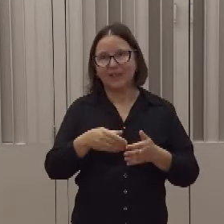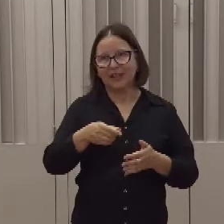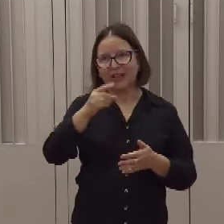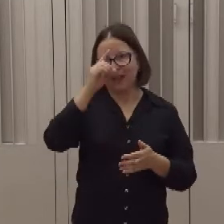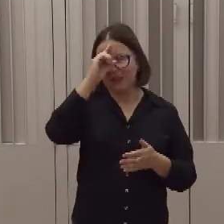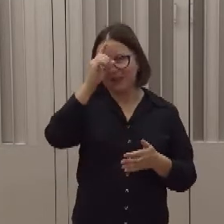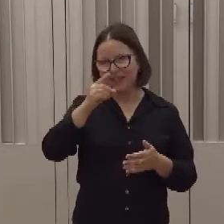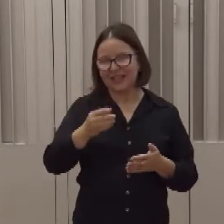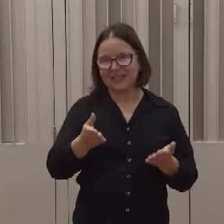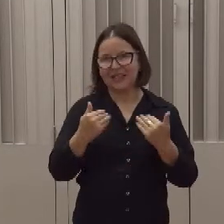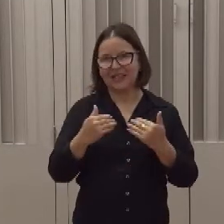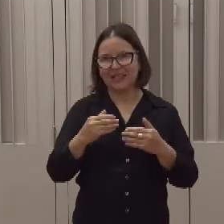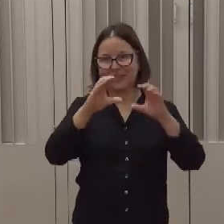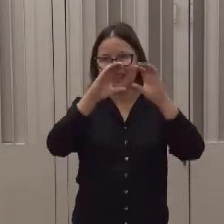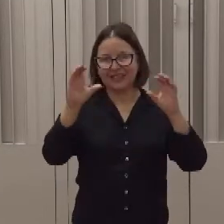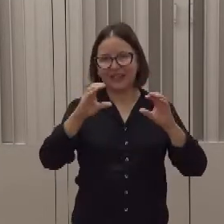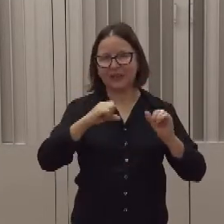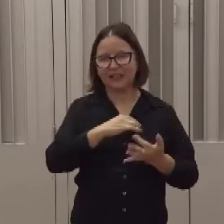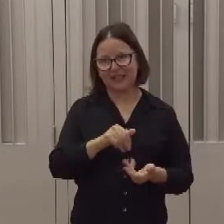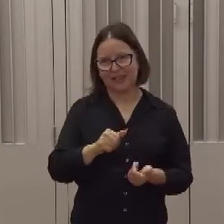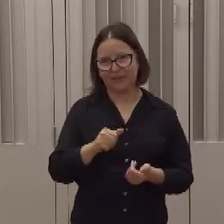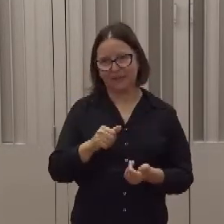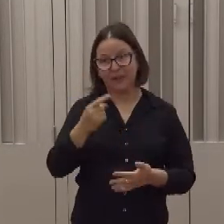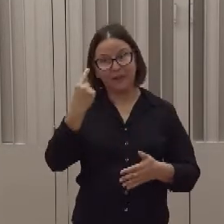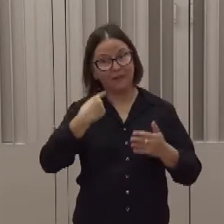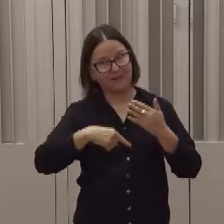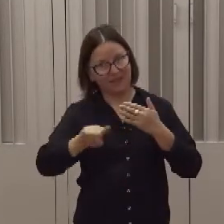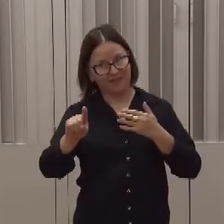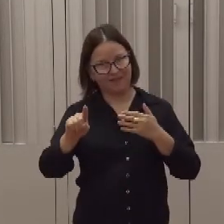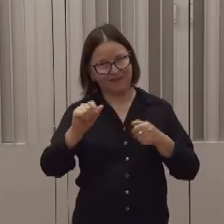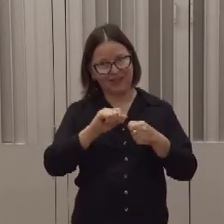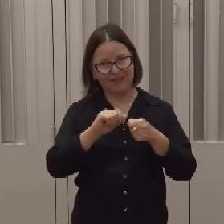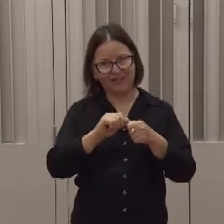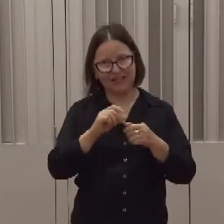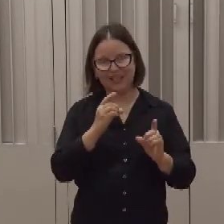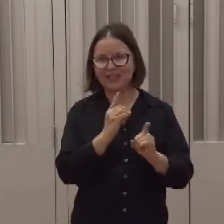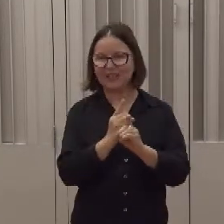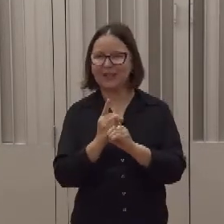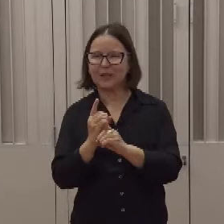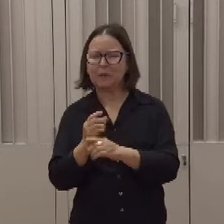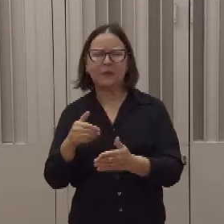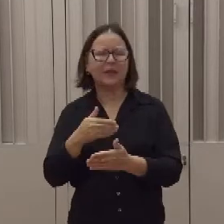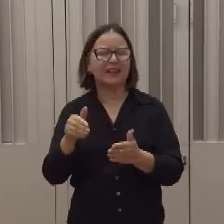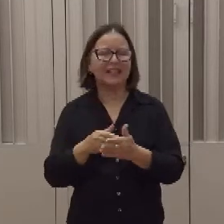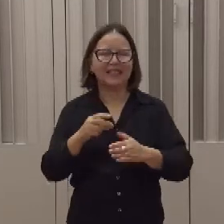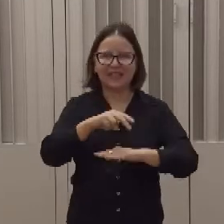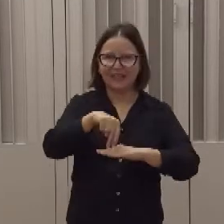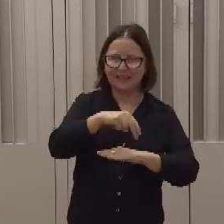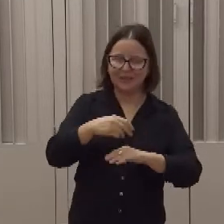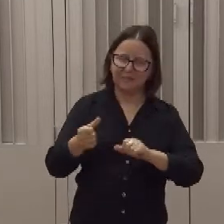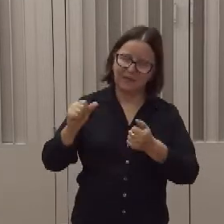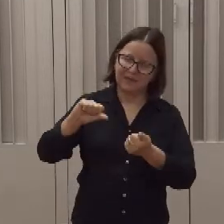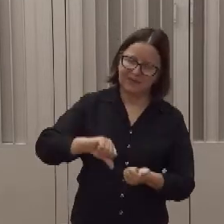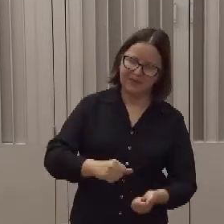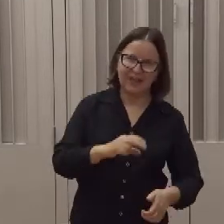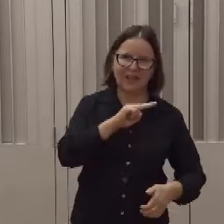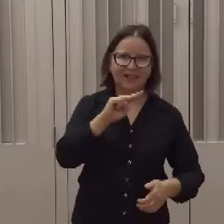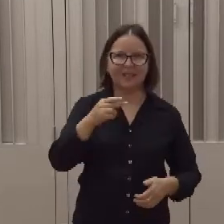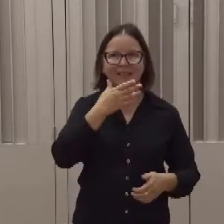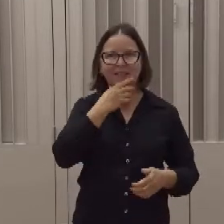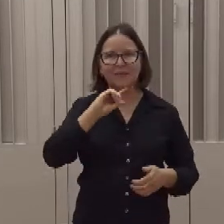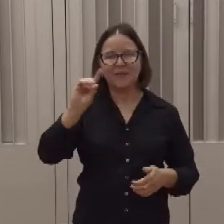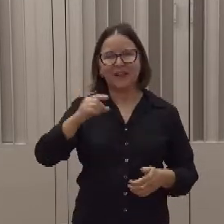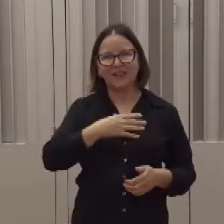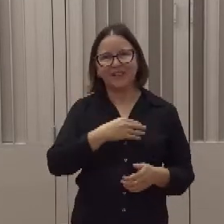céu e na terra. Ide, portanto, fazei discípulos de todas as nações, batizando-os em nome do Pai